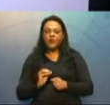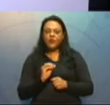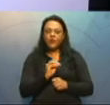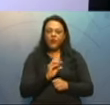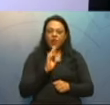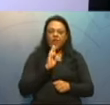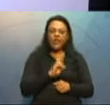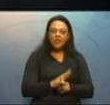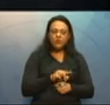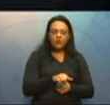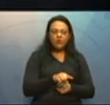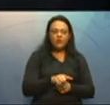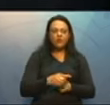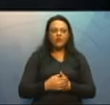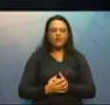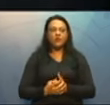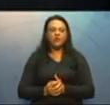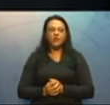resposta aí embaixo.